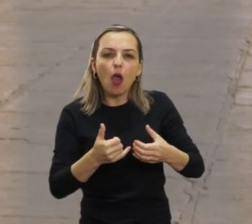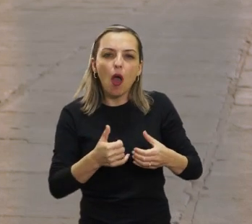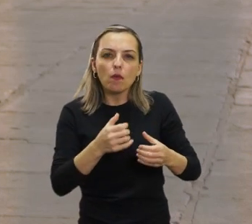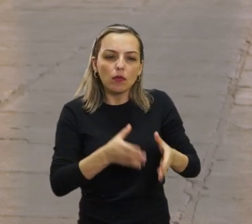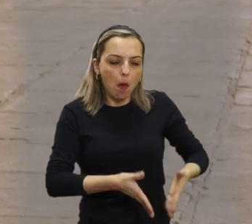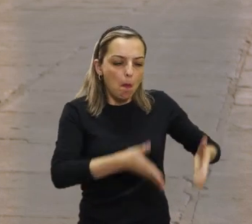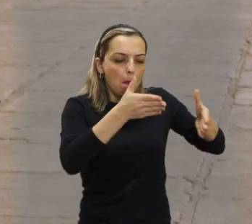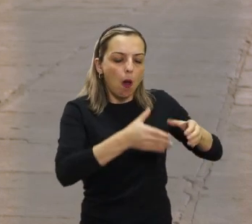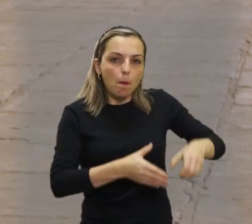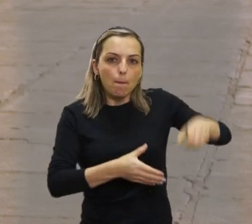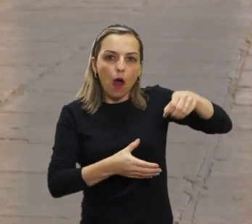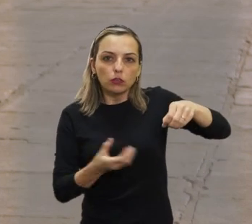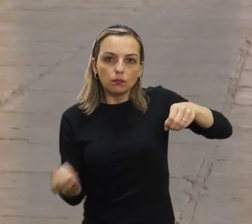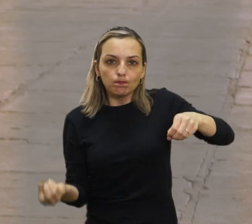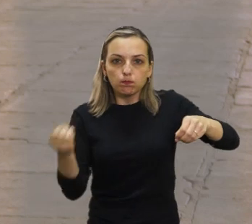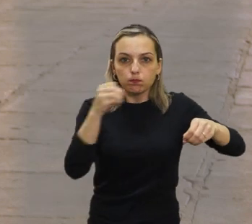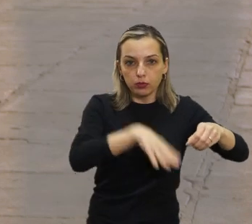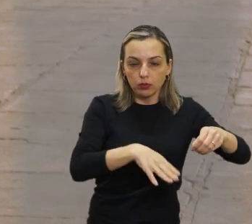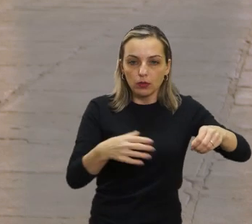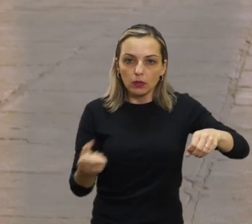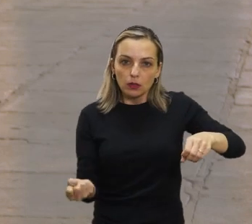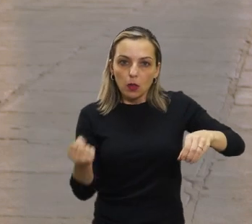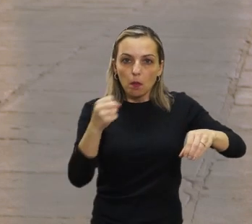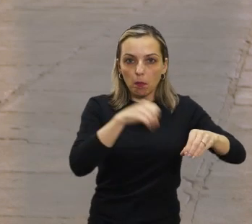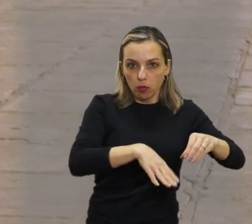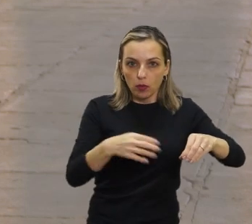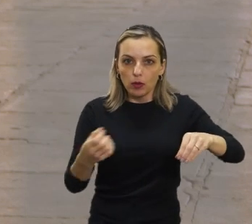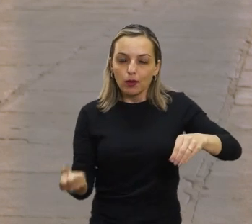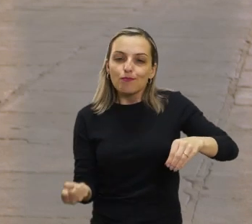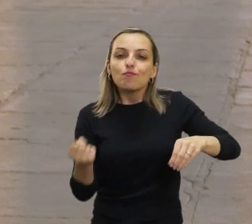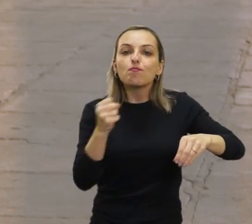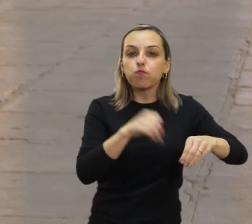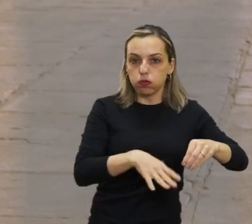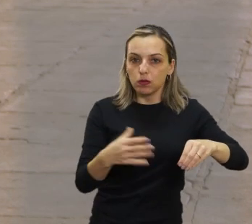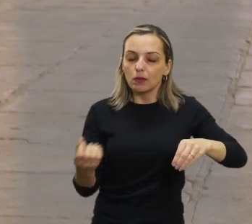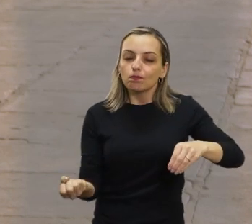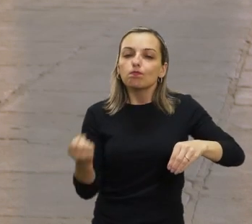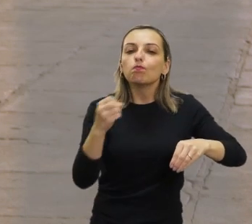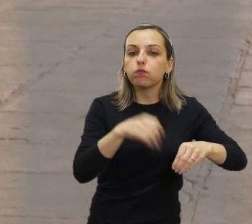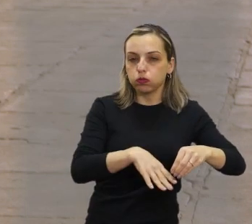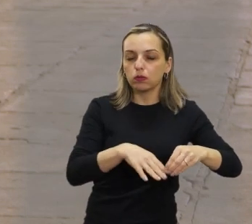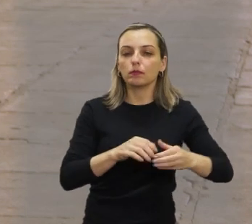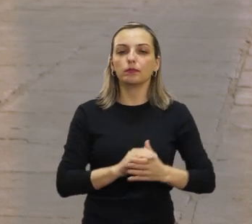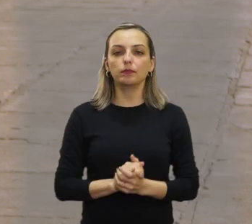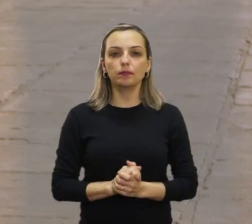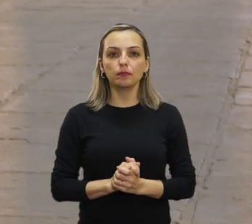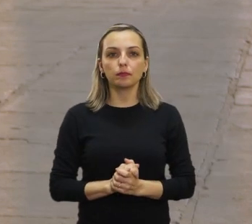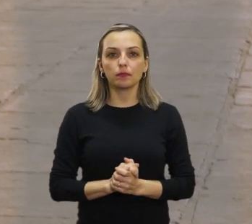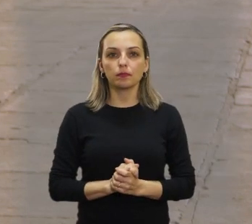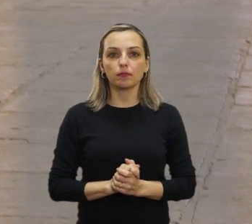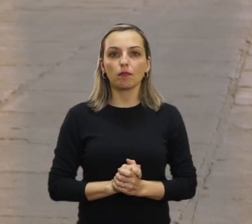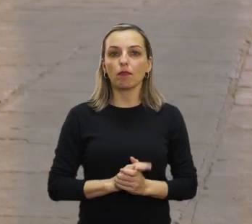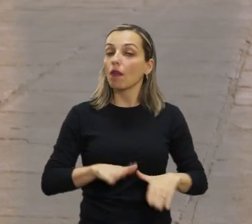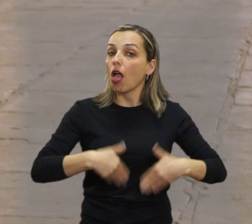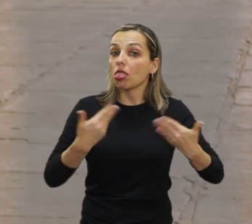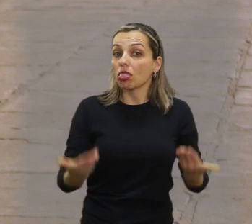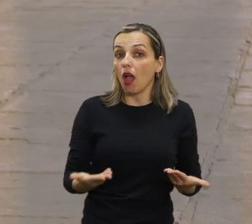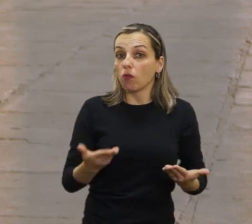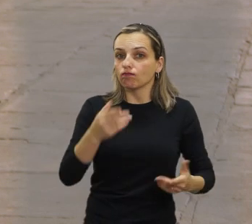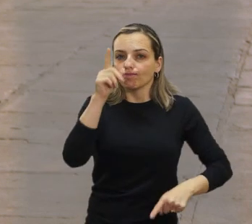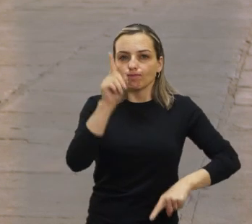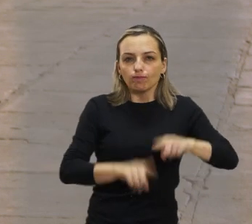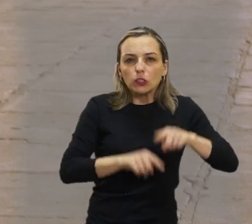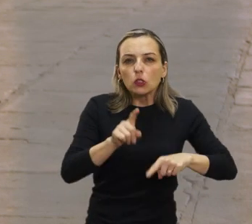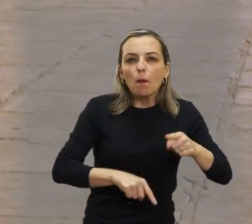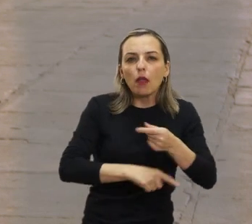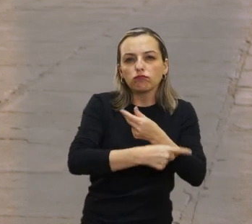em baldinho, andava com ele pela casa, objetos que eram utensílios da casa, ou então insetos de brinquedo que ela gosta muito, ou partes, pedaços de